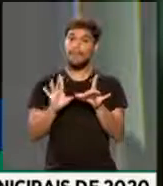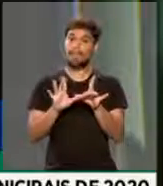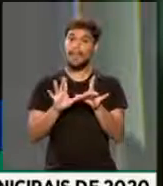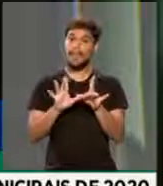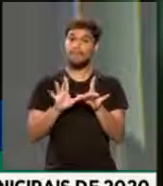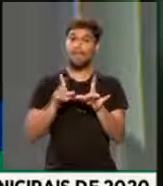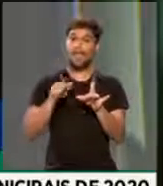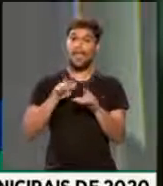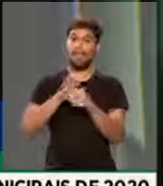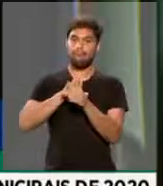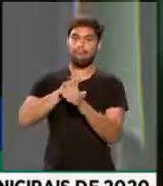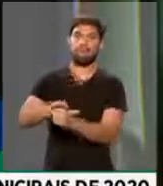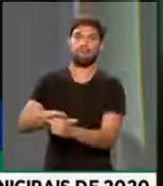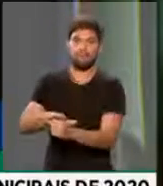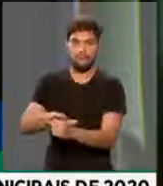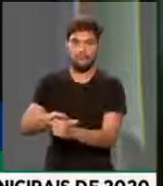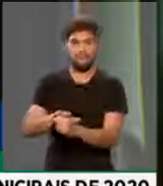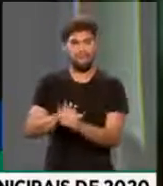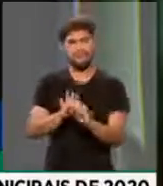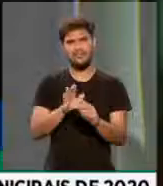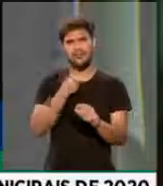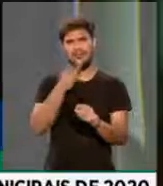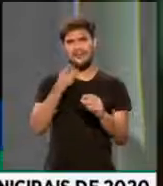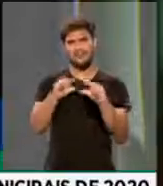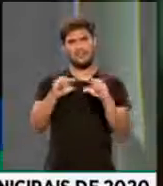opressão. O que significa esse